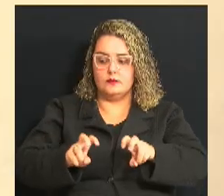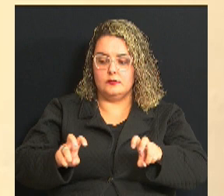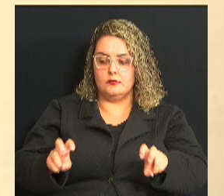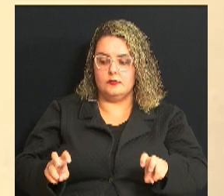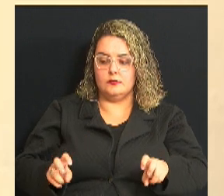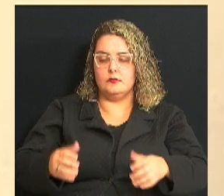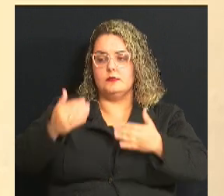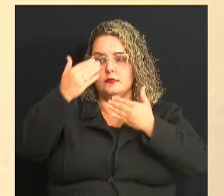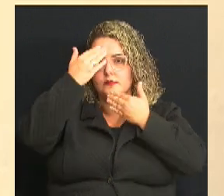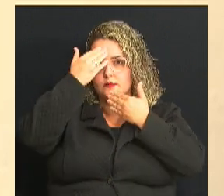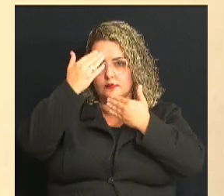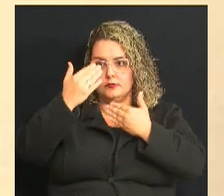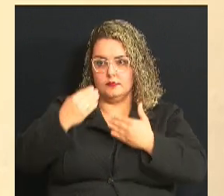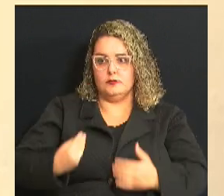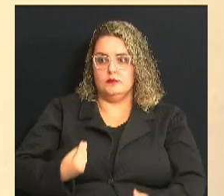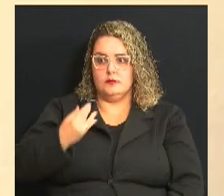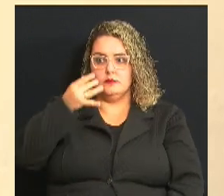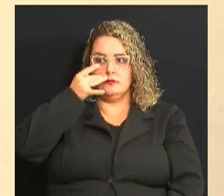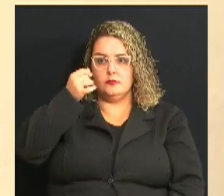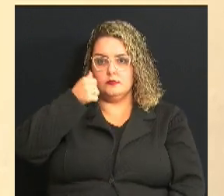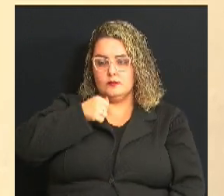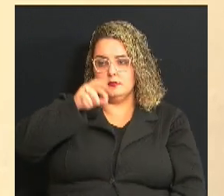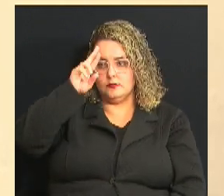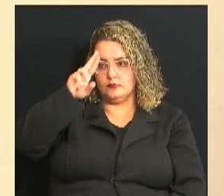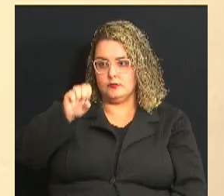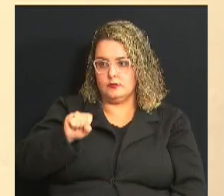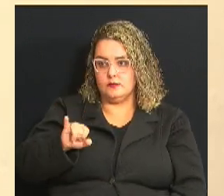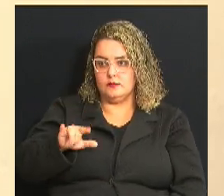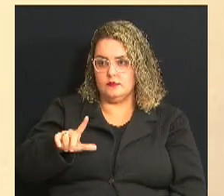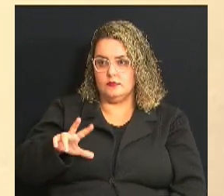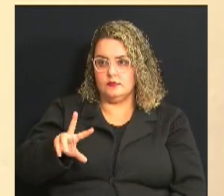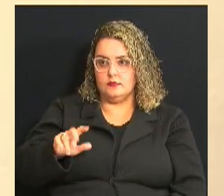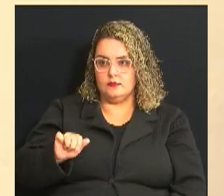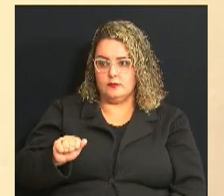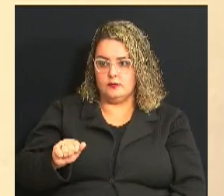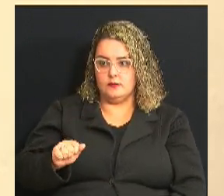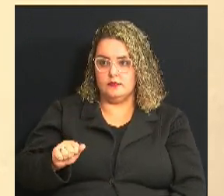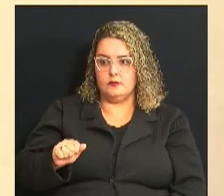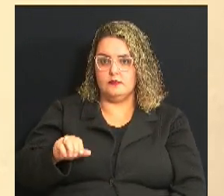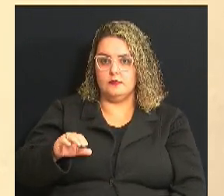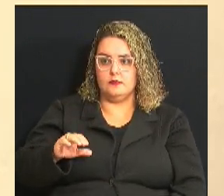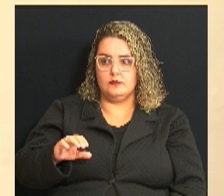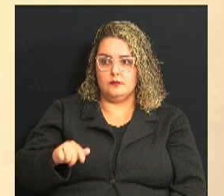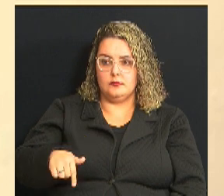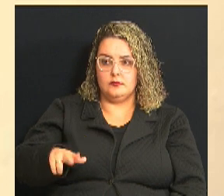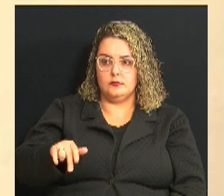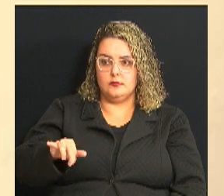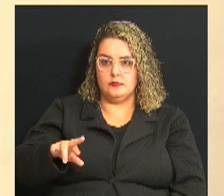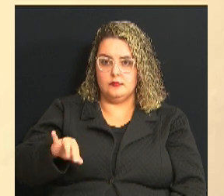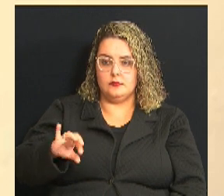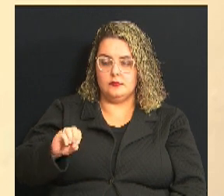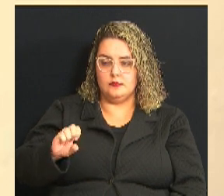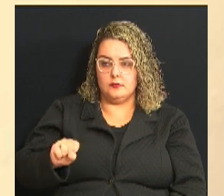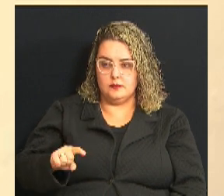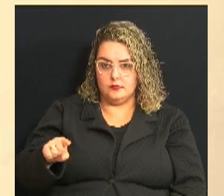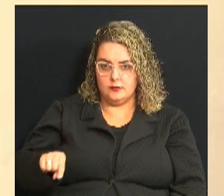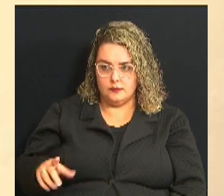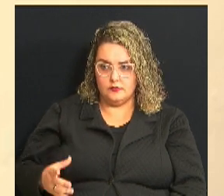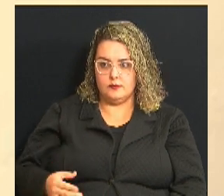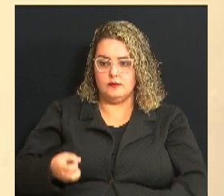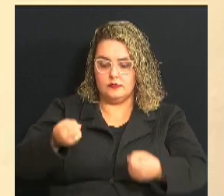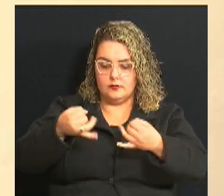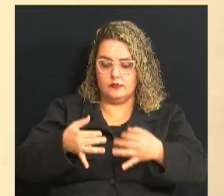Agradecemos a presença da senhora Silvia Quiroz, presidente do LID Campinas. Enviou justificativa